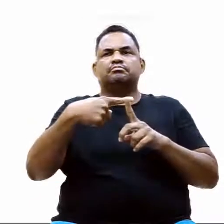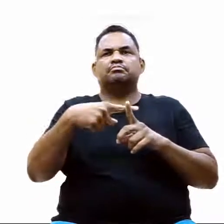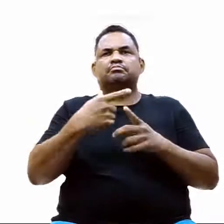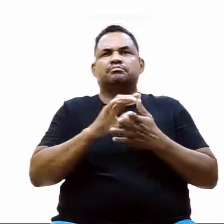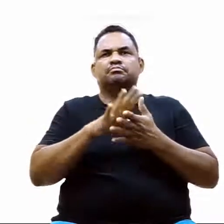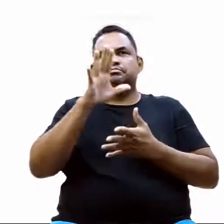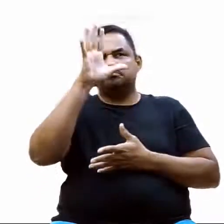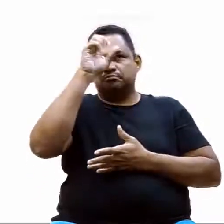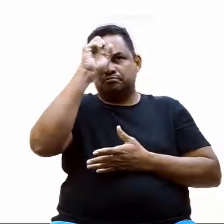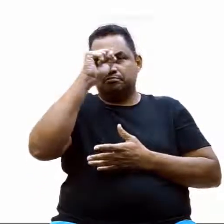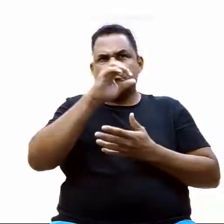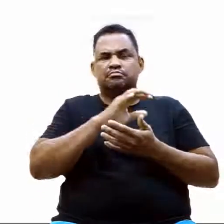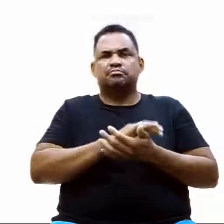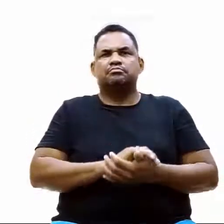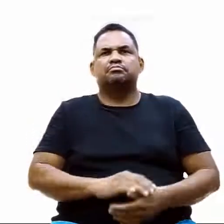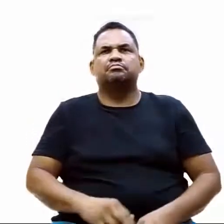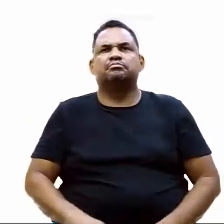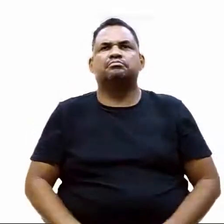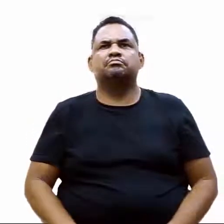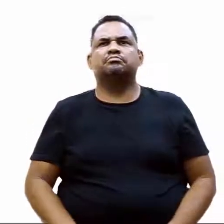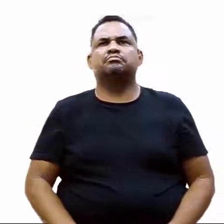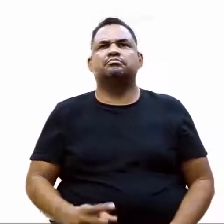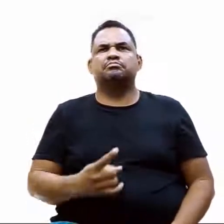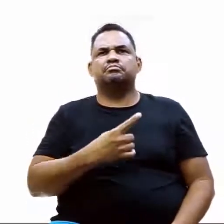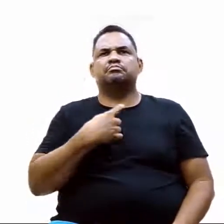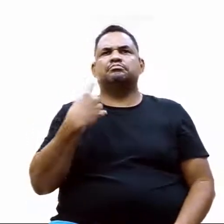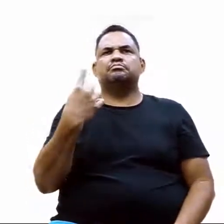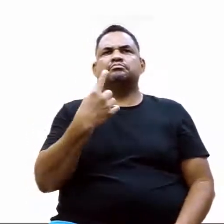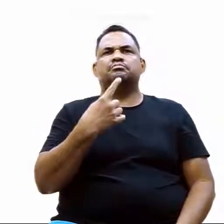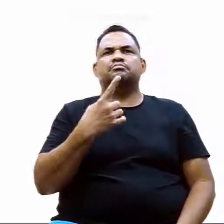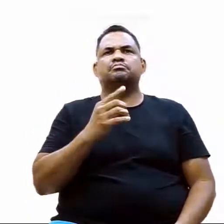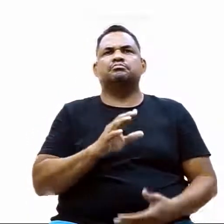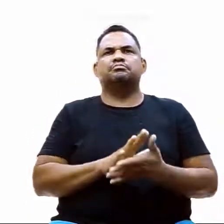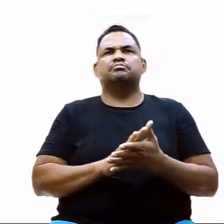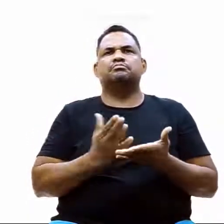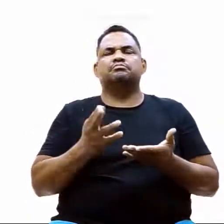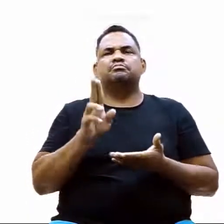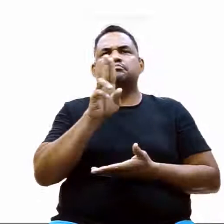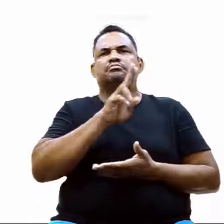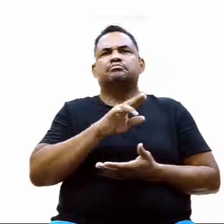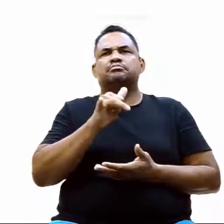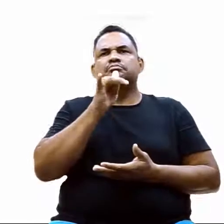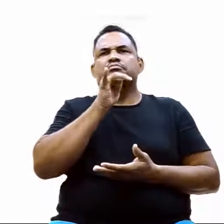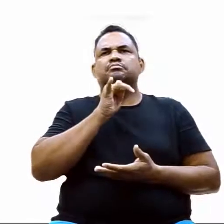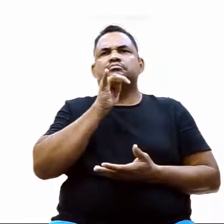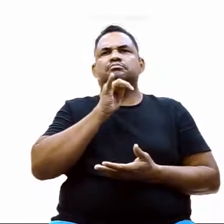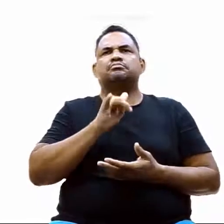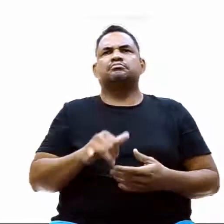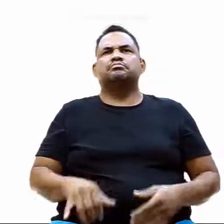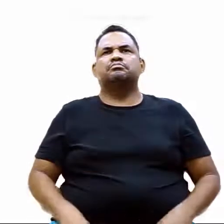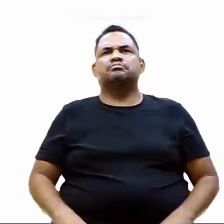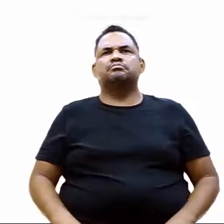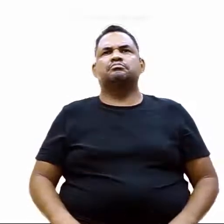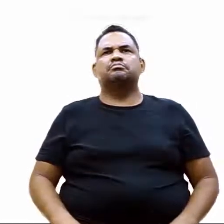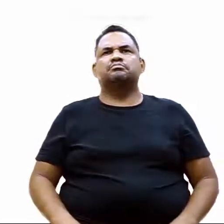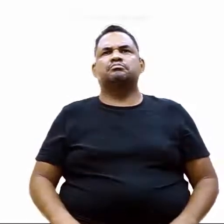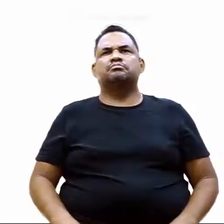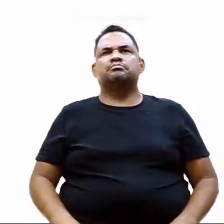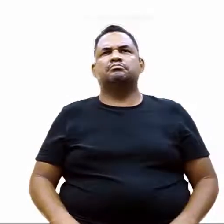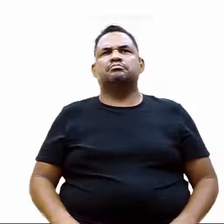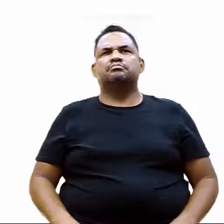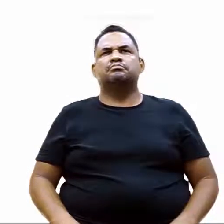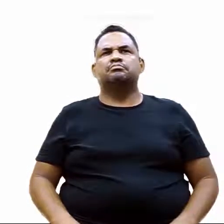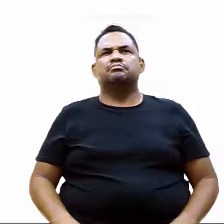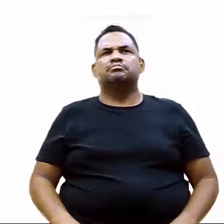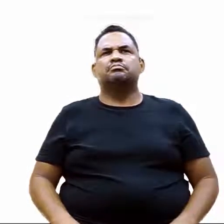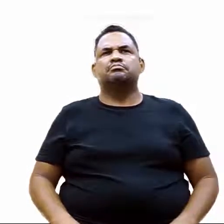aprendeu, nós vamos utilizar neste exemplo. Diz o seguinte: